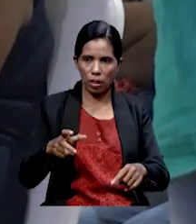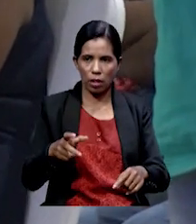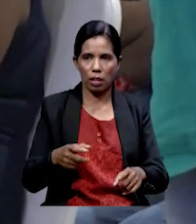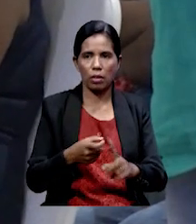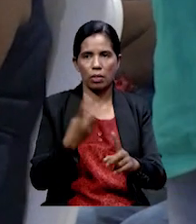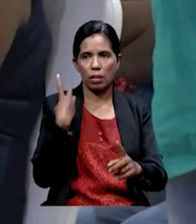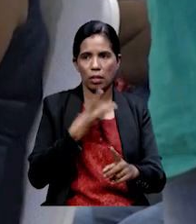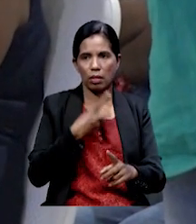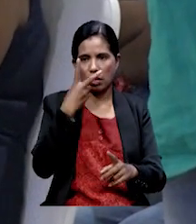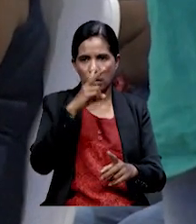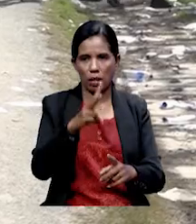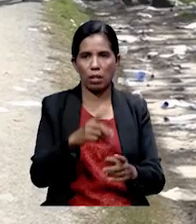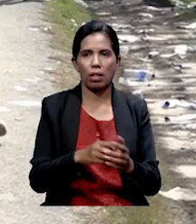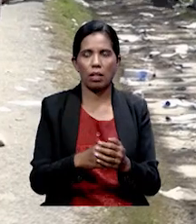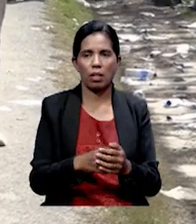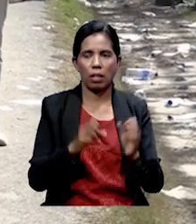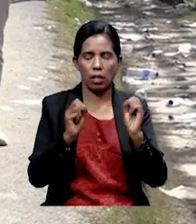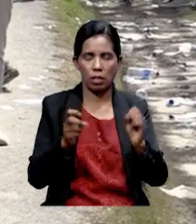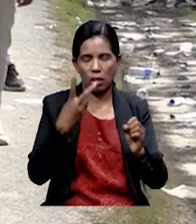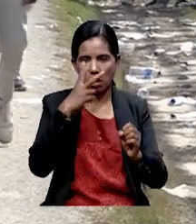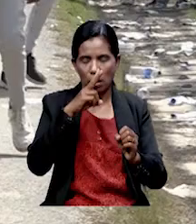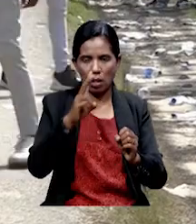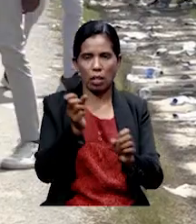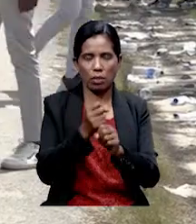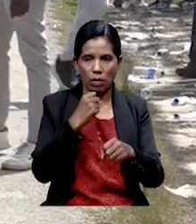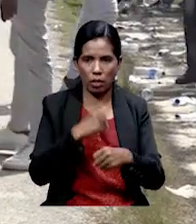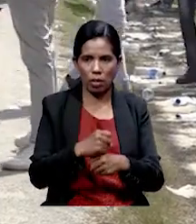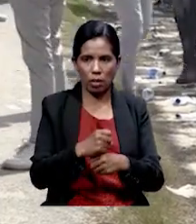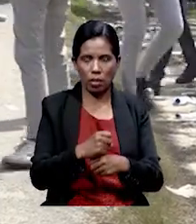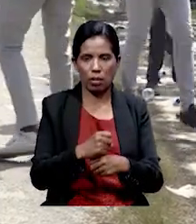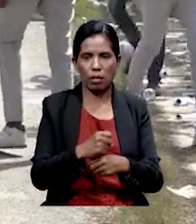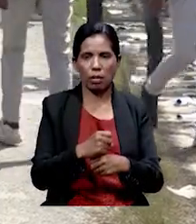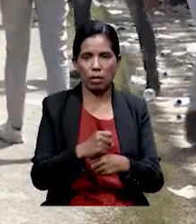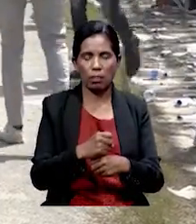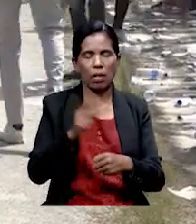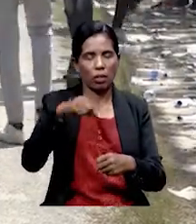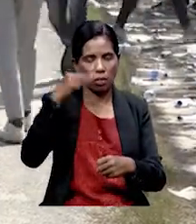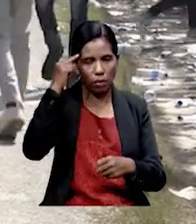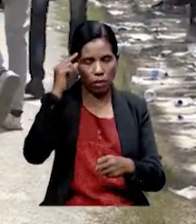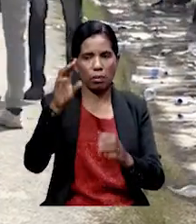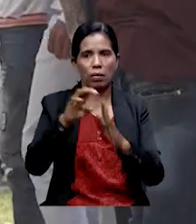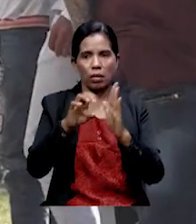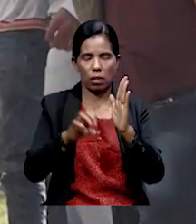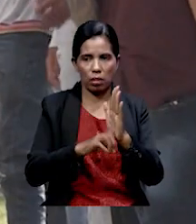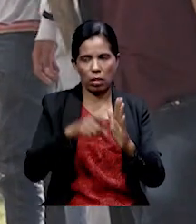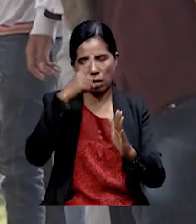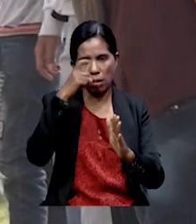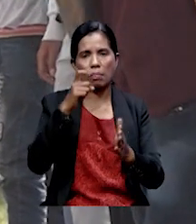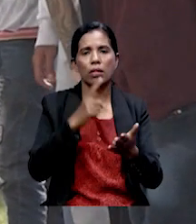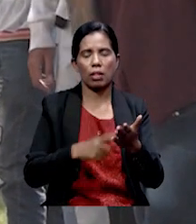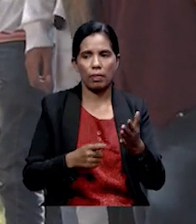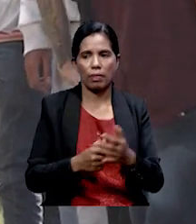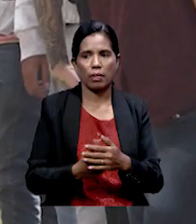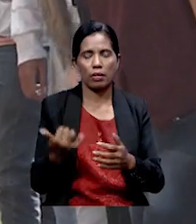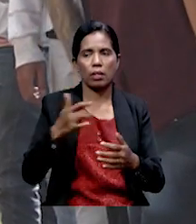perspectiva ne vema kamere kata ne as revolta ida ne vema halo ba governo rasi ba estar tama sera